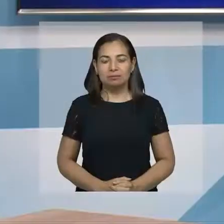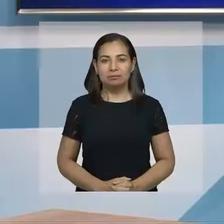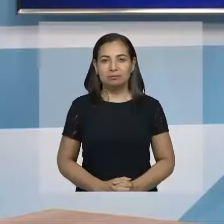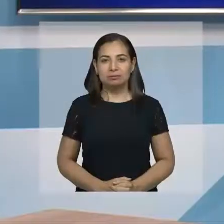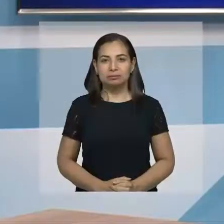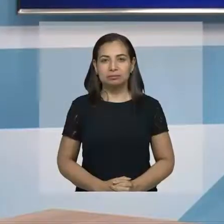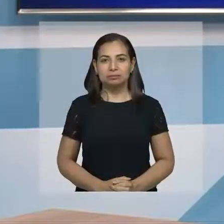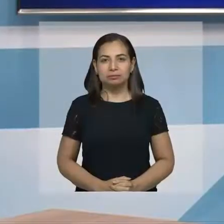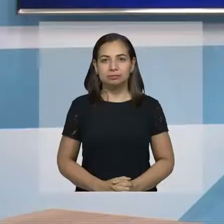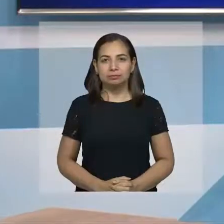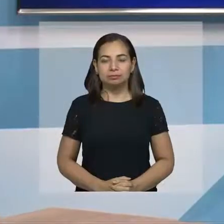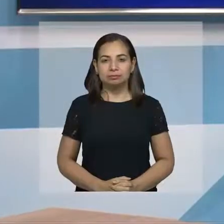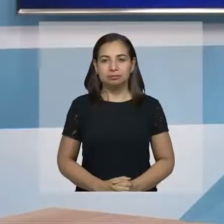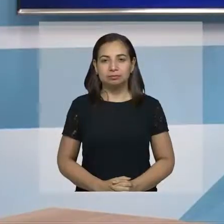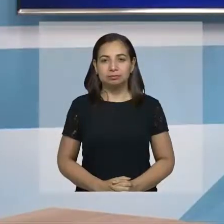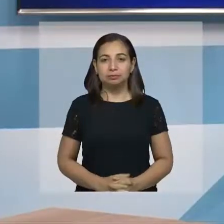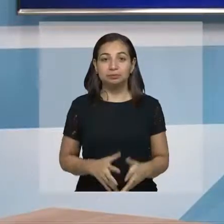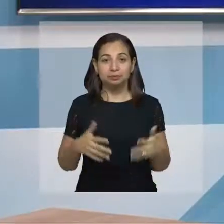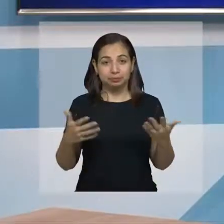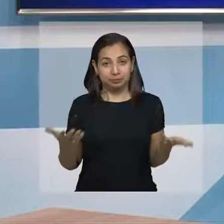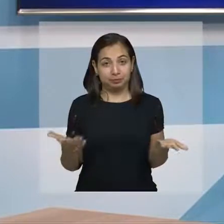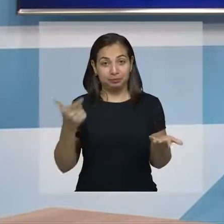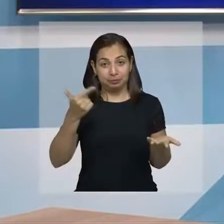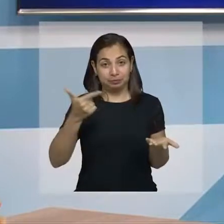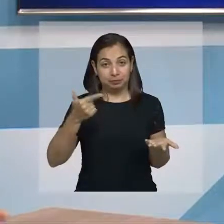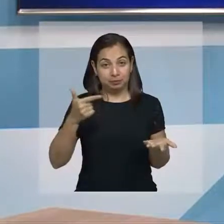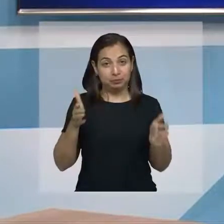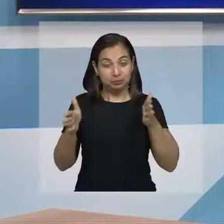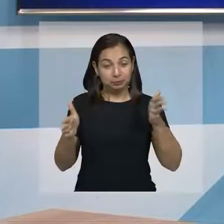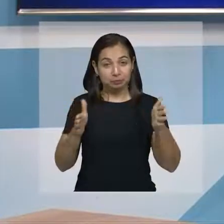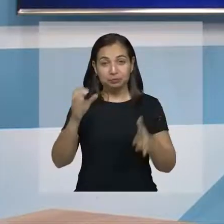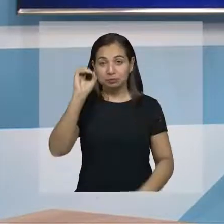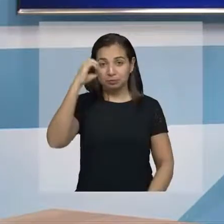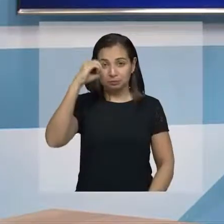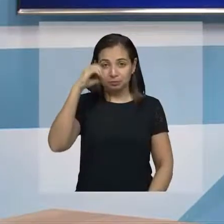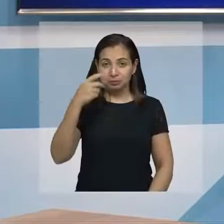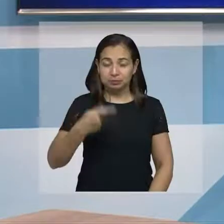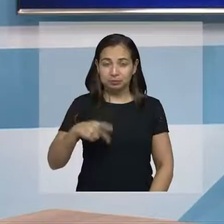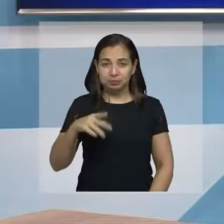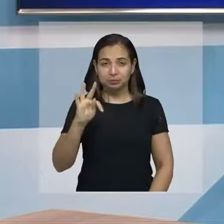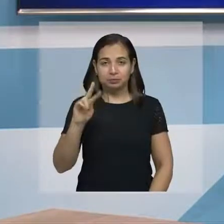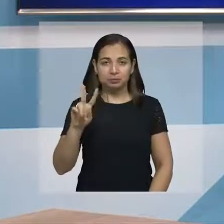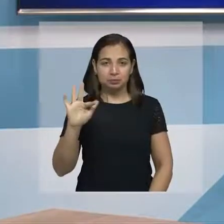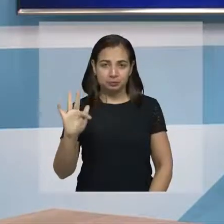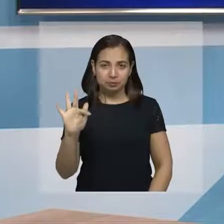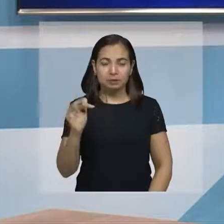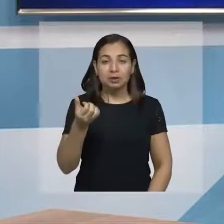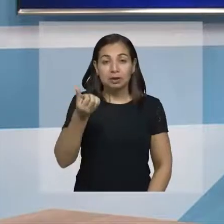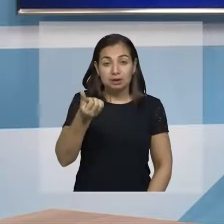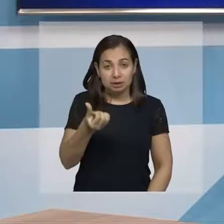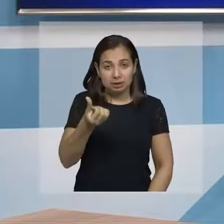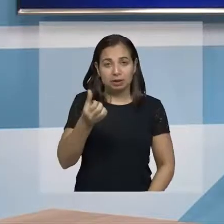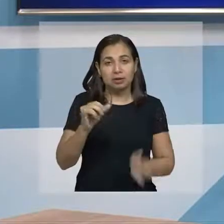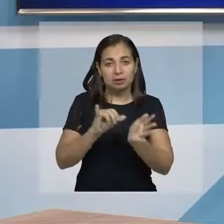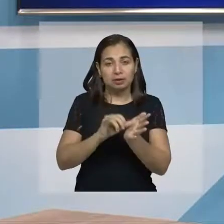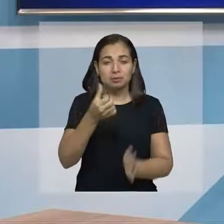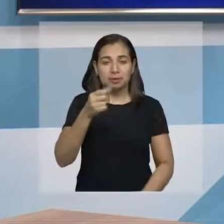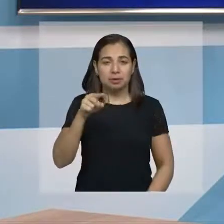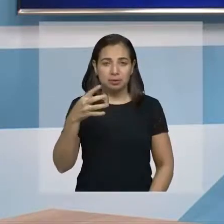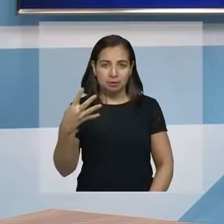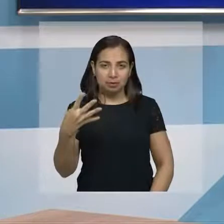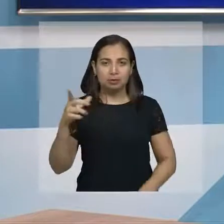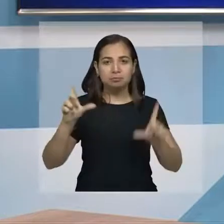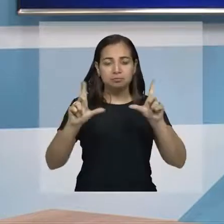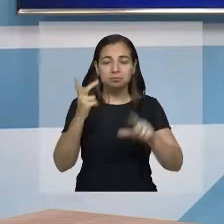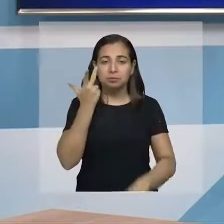De volta com o segundo bloco do programa Observatório pela TV Fortaleza, canal 6 da Multiplay e 61.4 digital. Se o assinante ligou